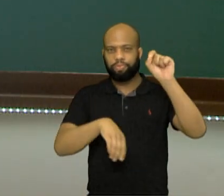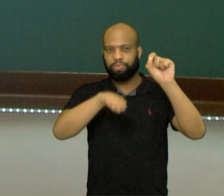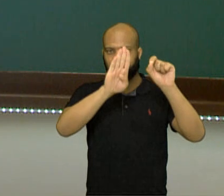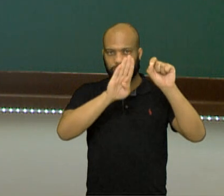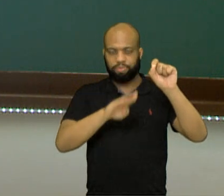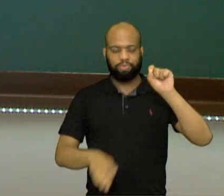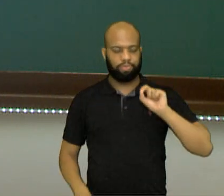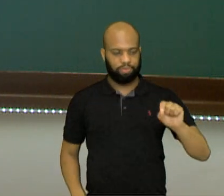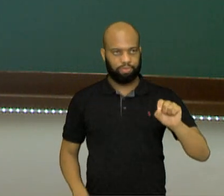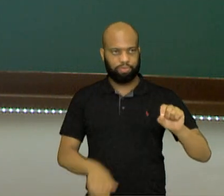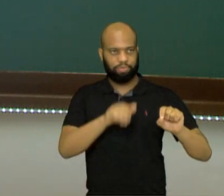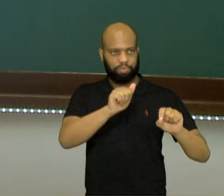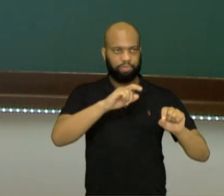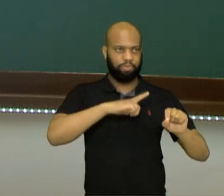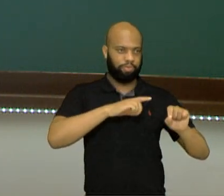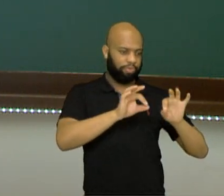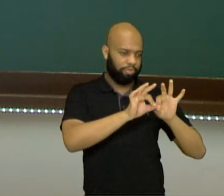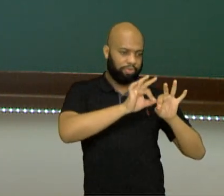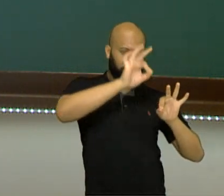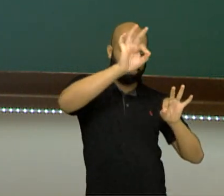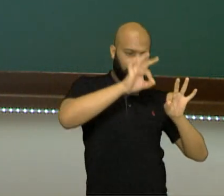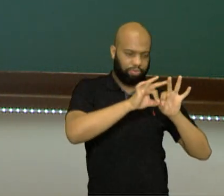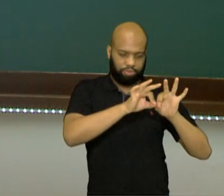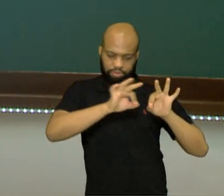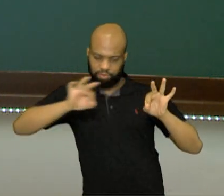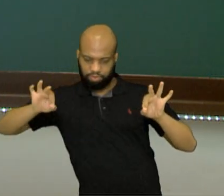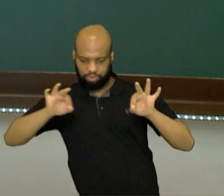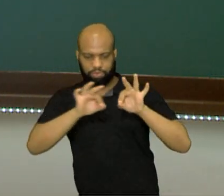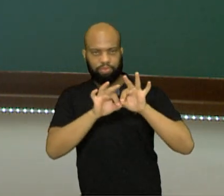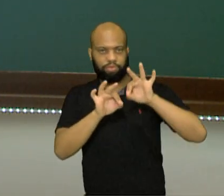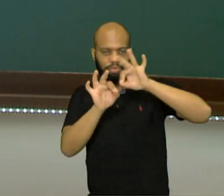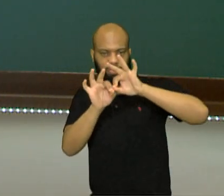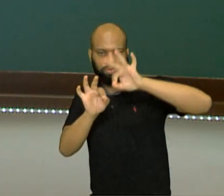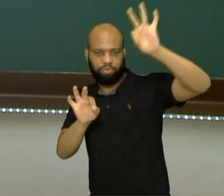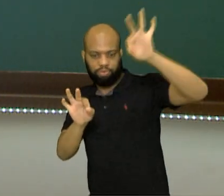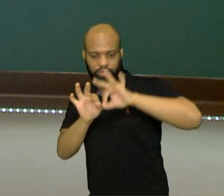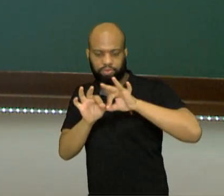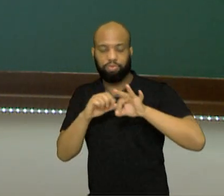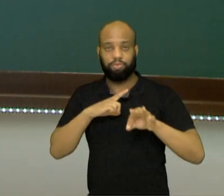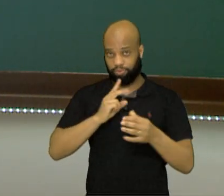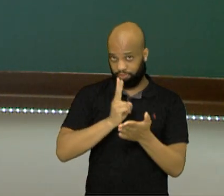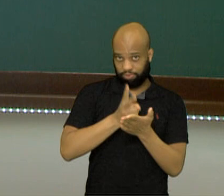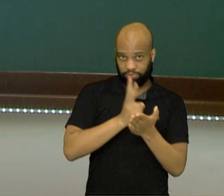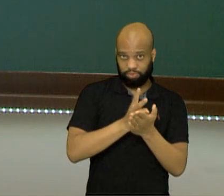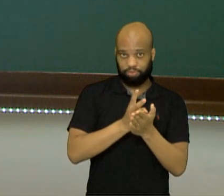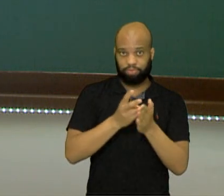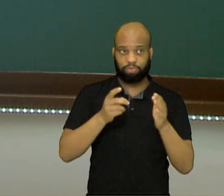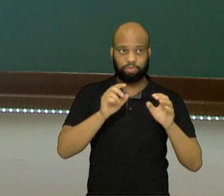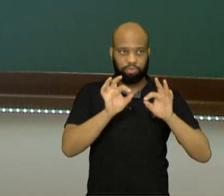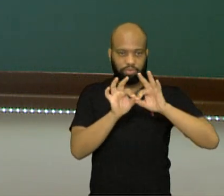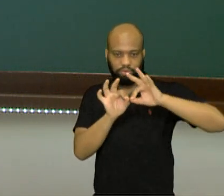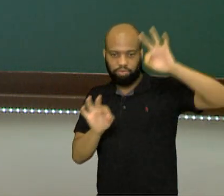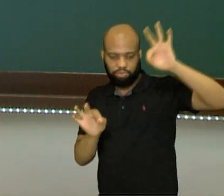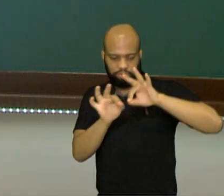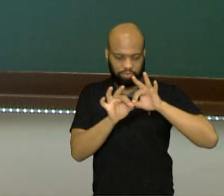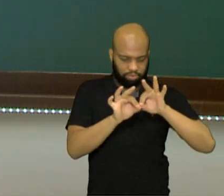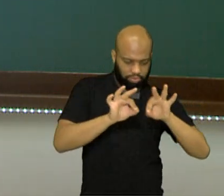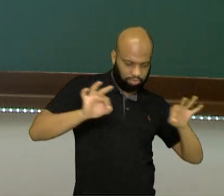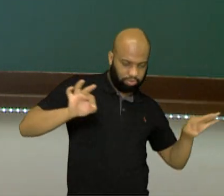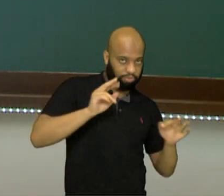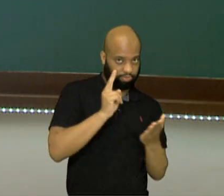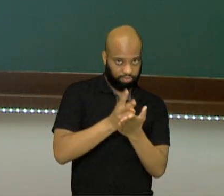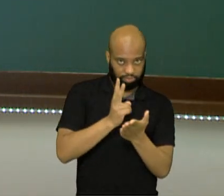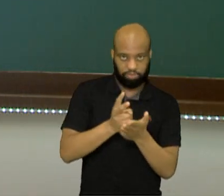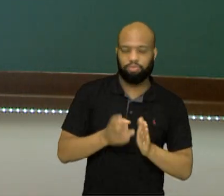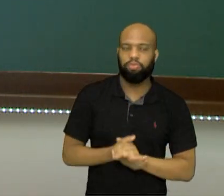tem a mesma distância em relação à carga, que tem o mesmo módulo do campo elétrico que é o mesmo, eu vou ter,